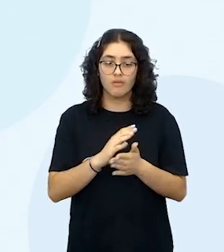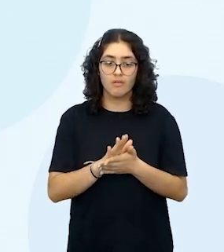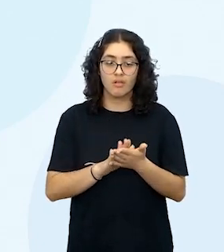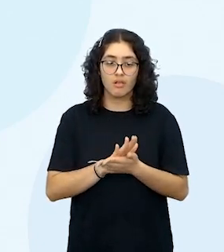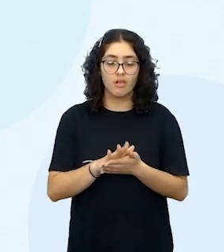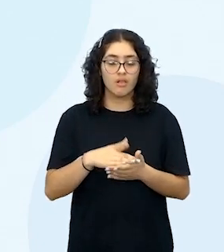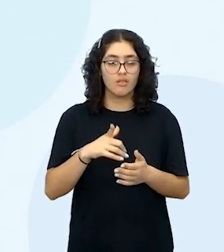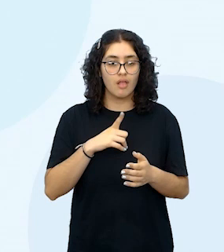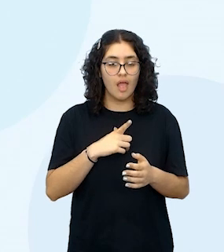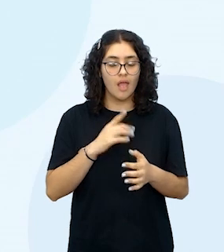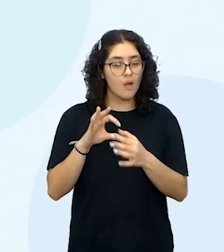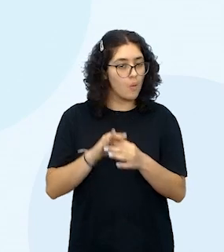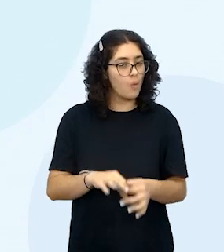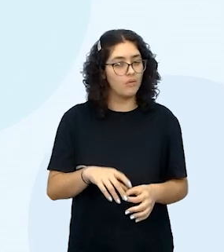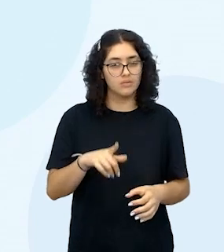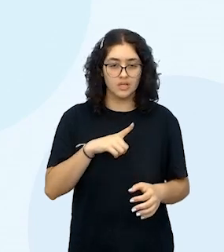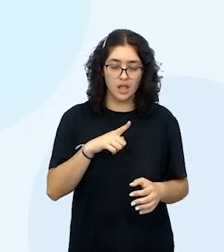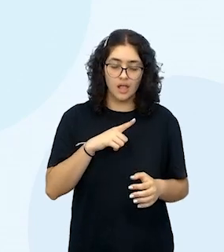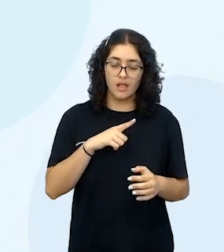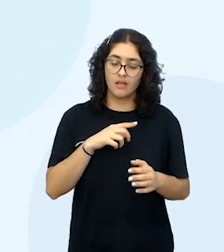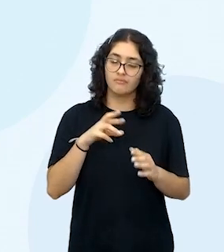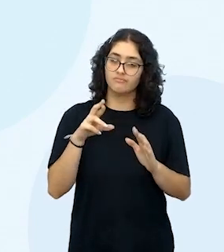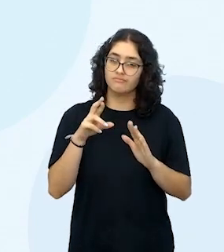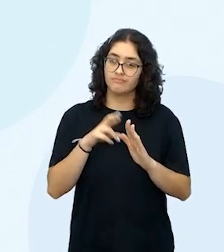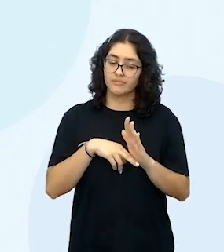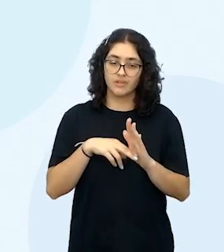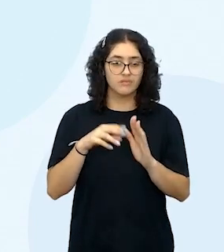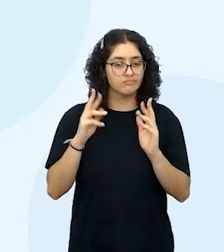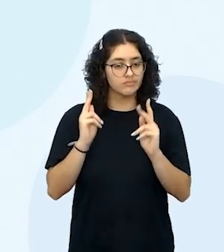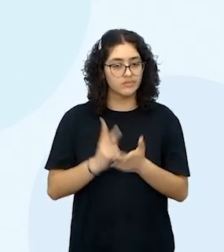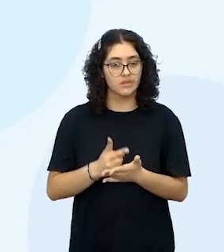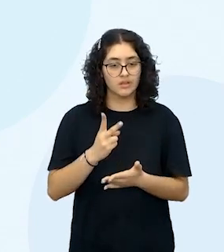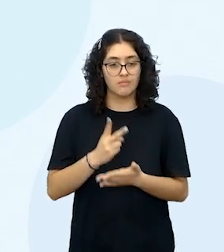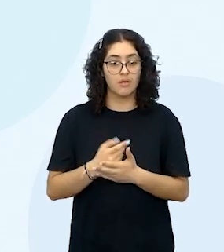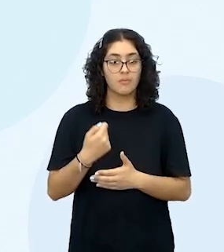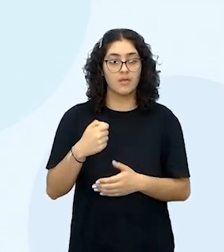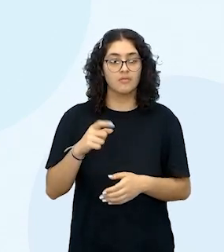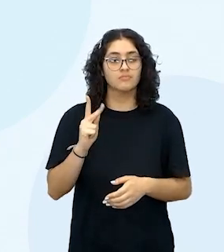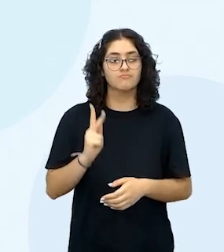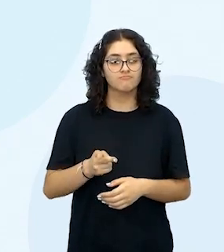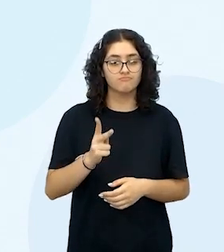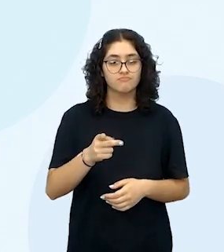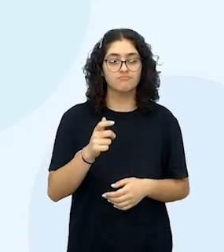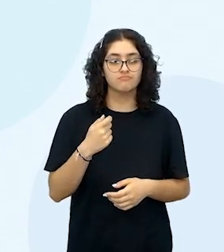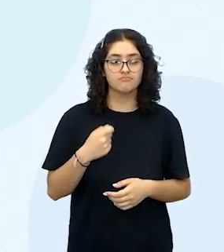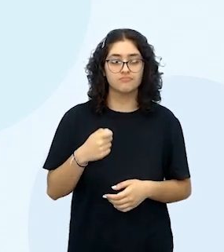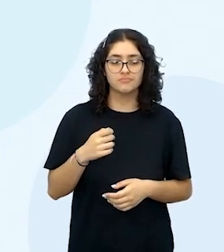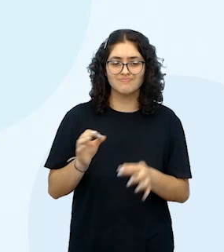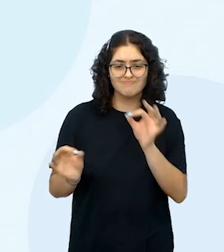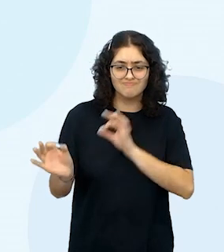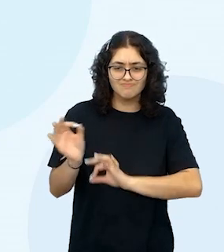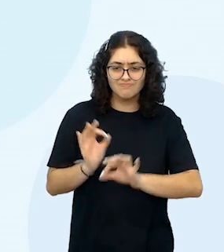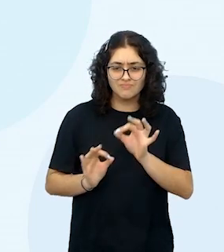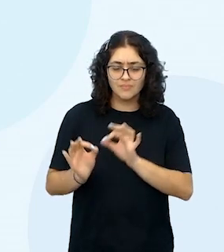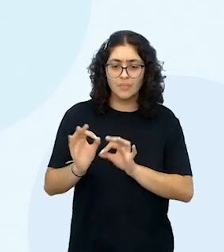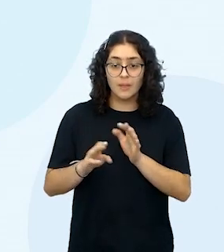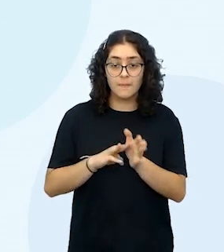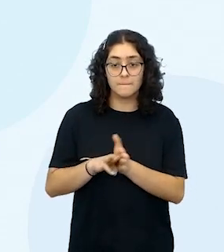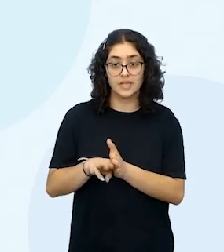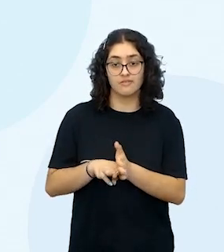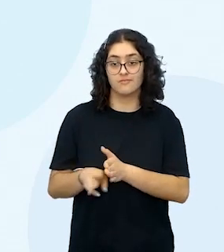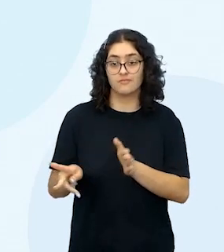de uma contestação, né? E ele também deve ser consistente, ou seja, ele tem que ser elaborado com rigor